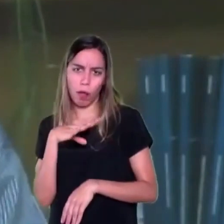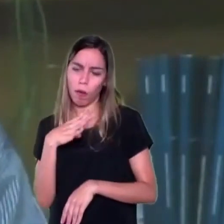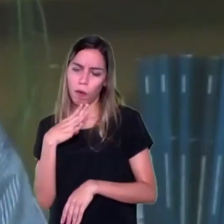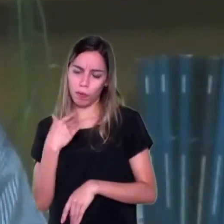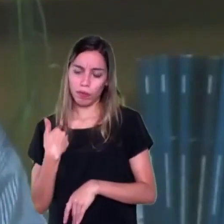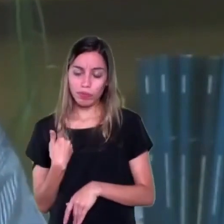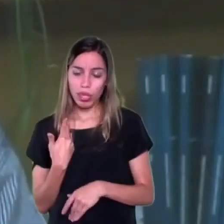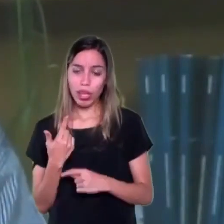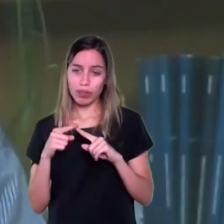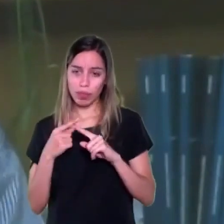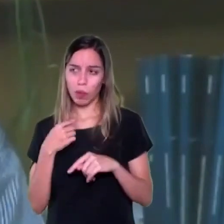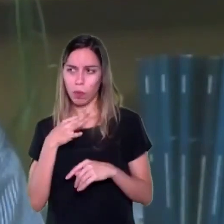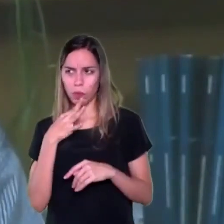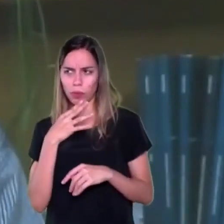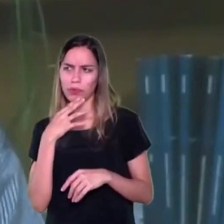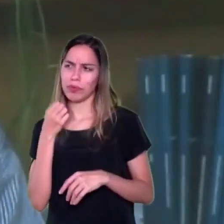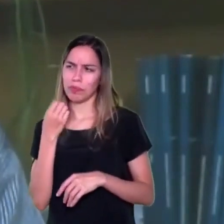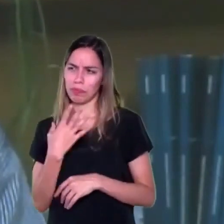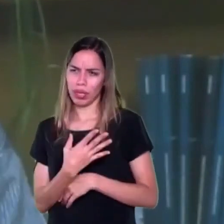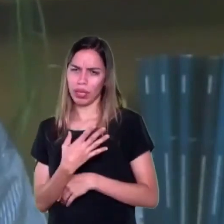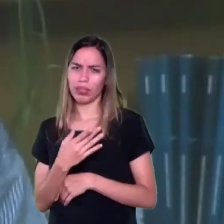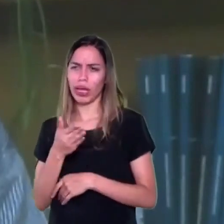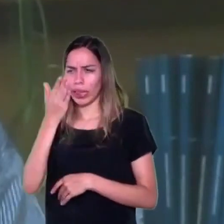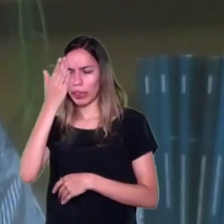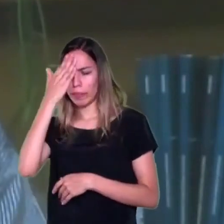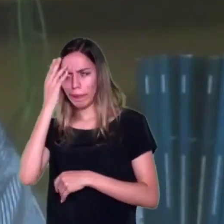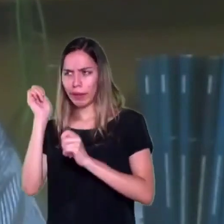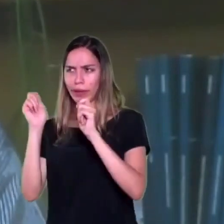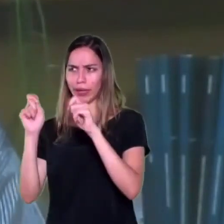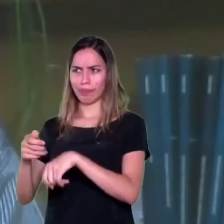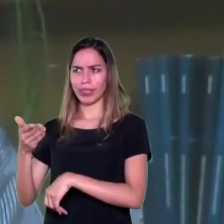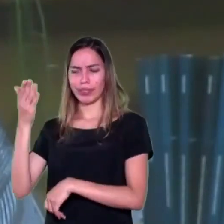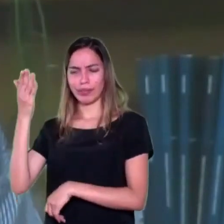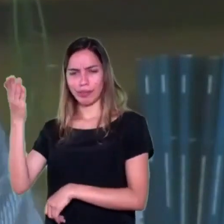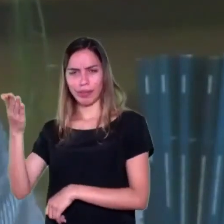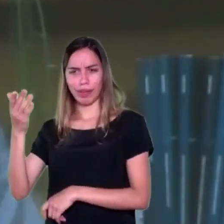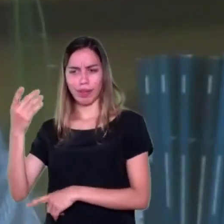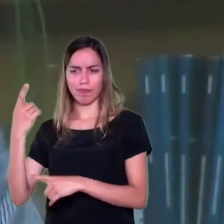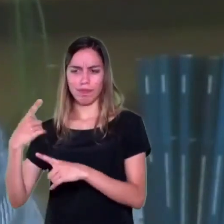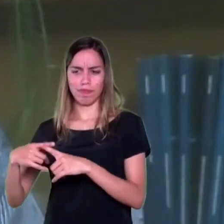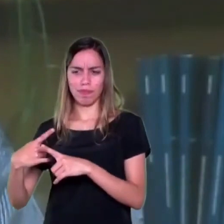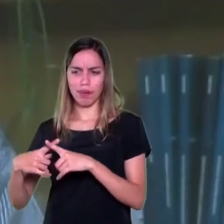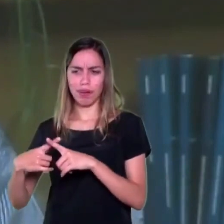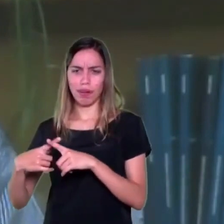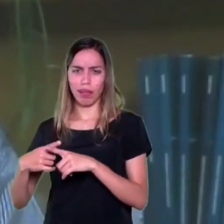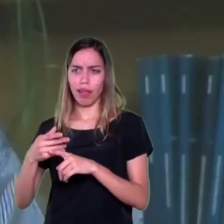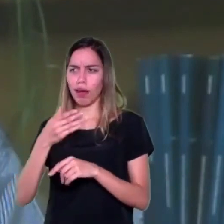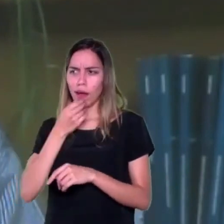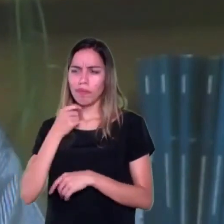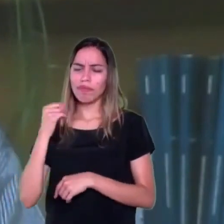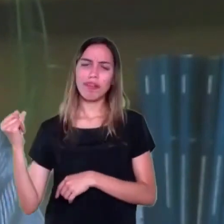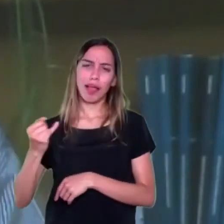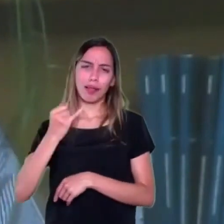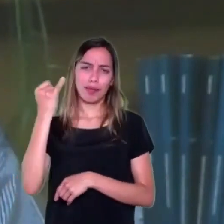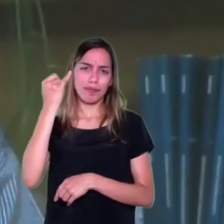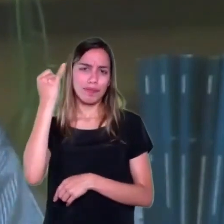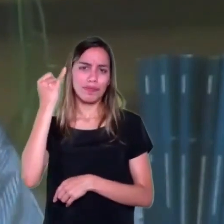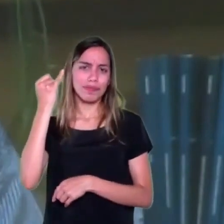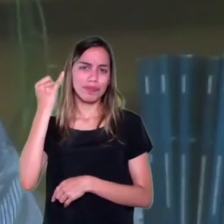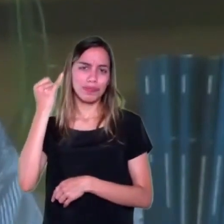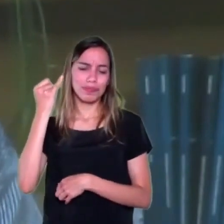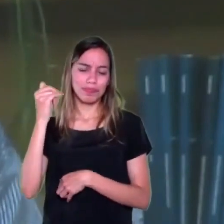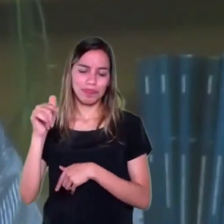bem e sei do potencial e sei de quanto ele é importante, né, para esse trabalho e